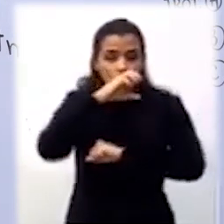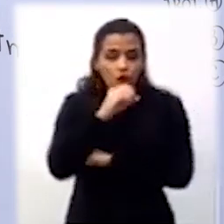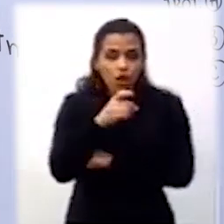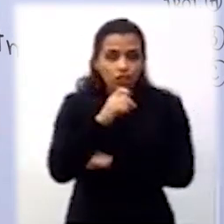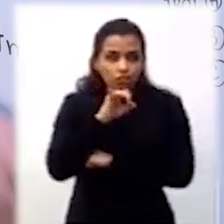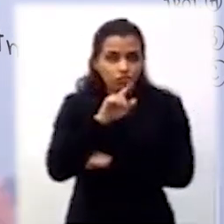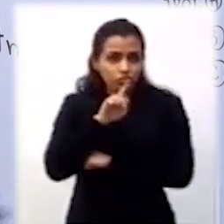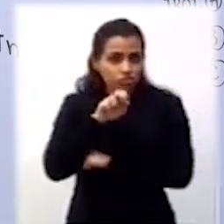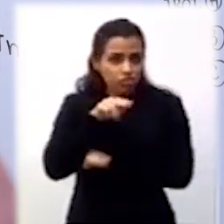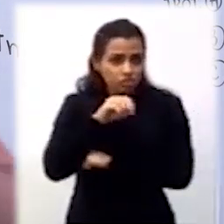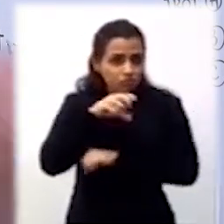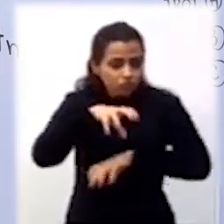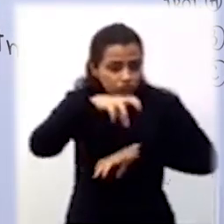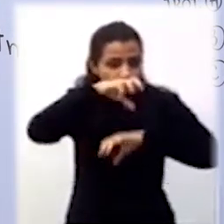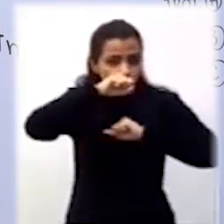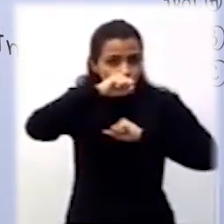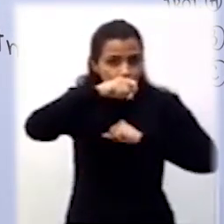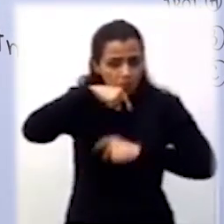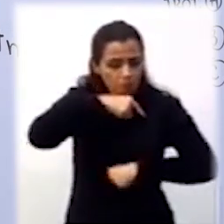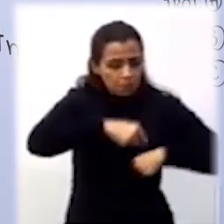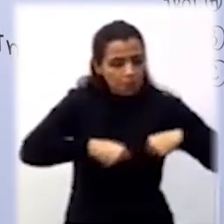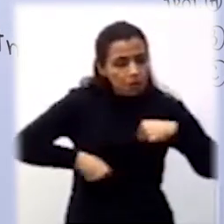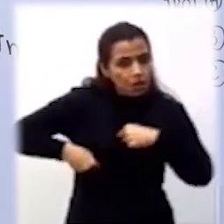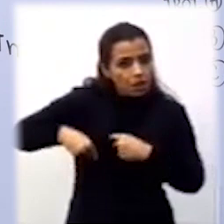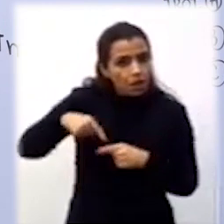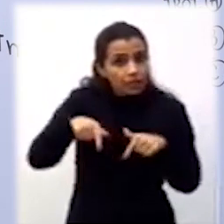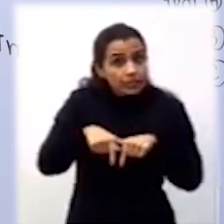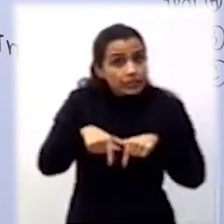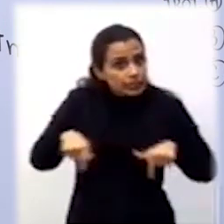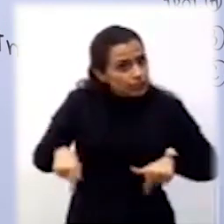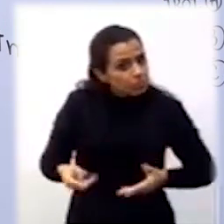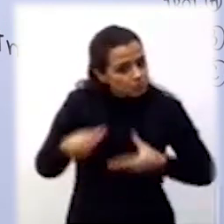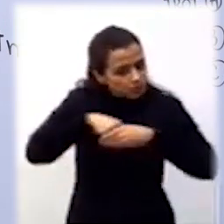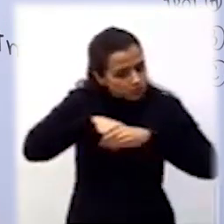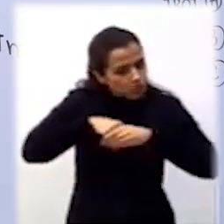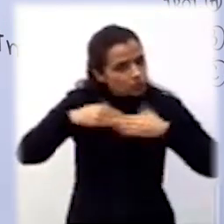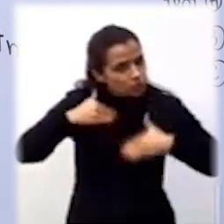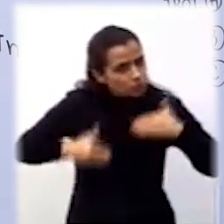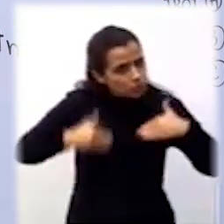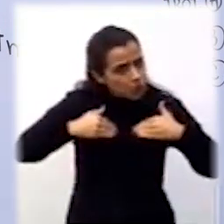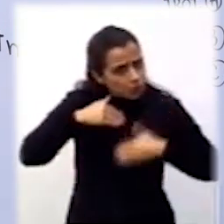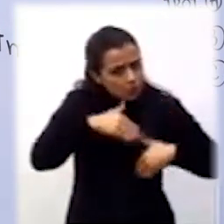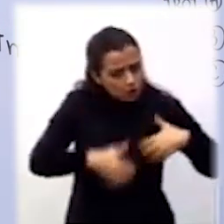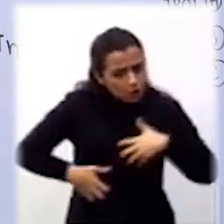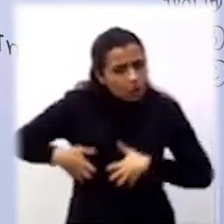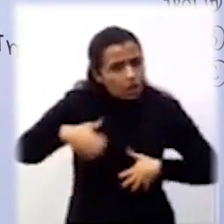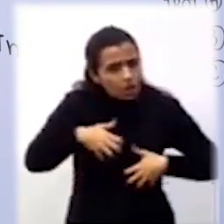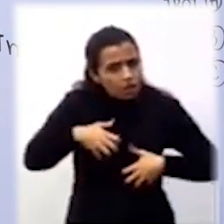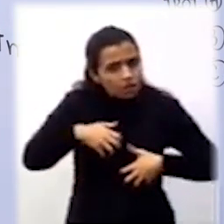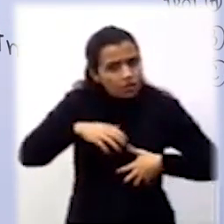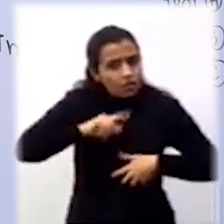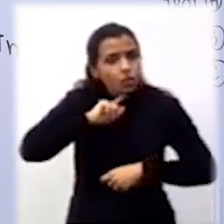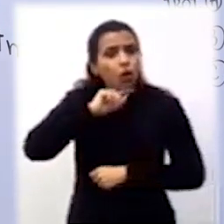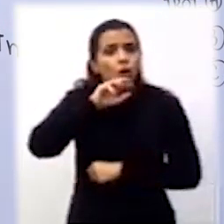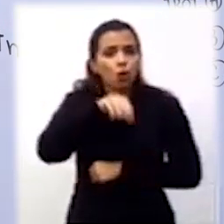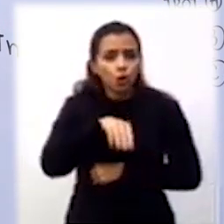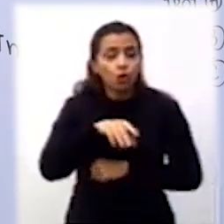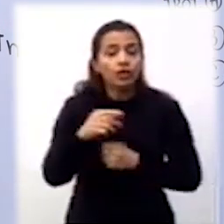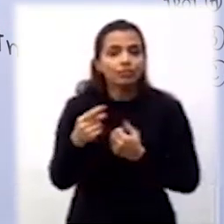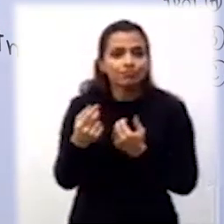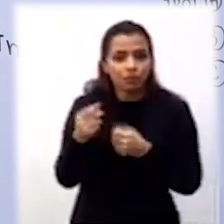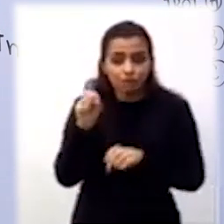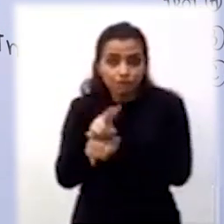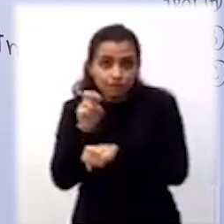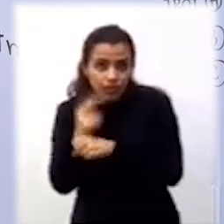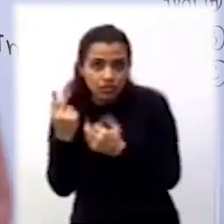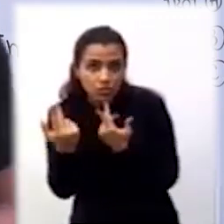e acontece muita reação química dentro do nosso corpo. O vírus ele não consegue fazer isso. Então o vírus, galera, para ele